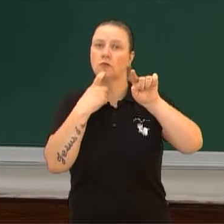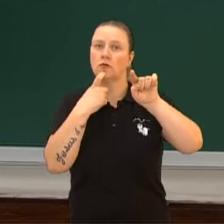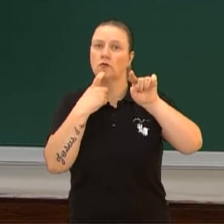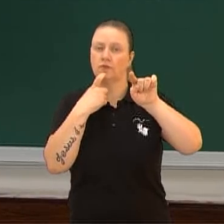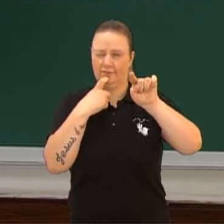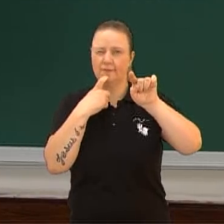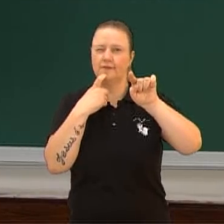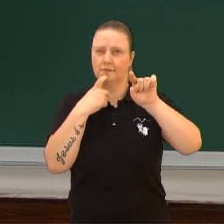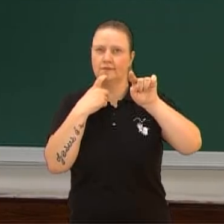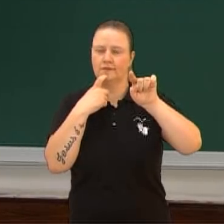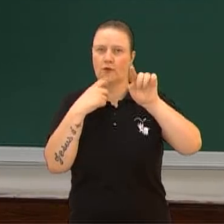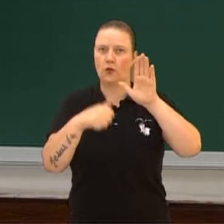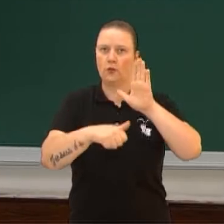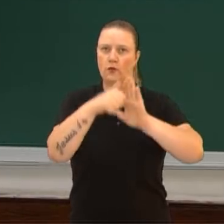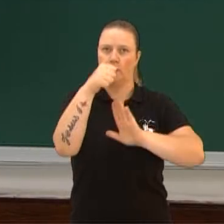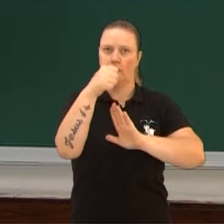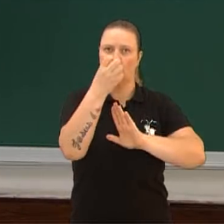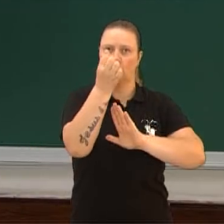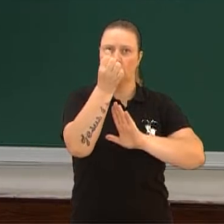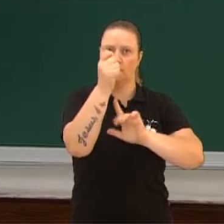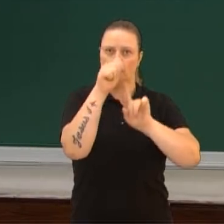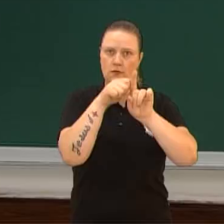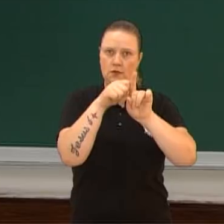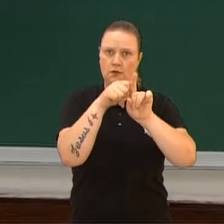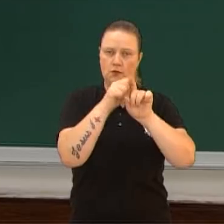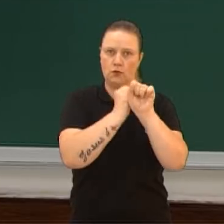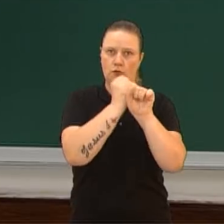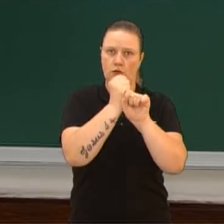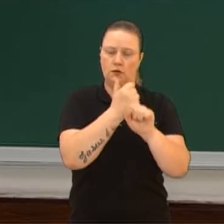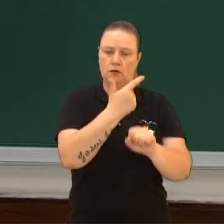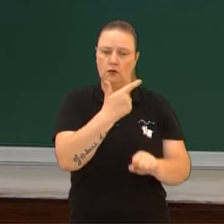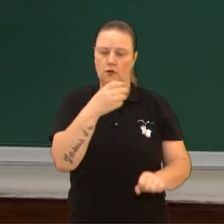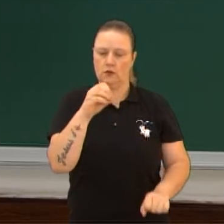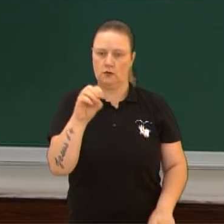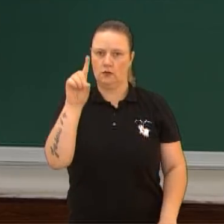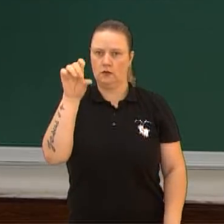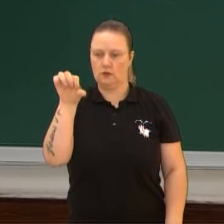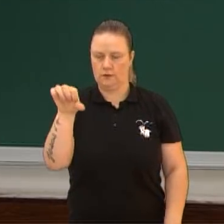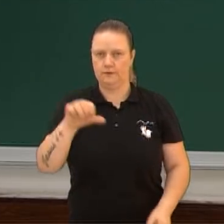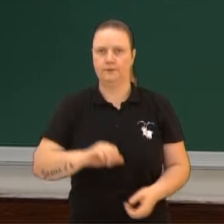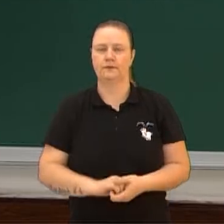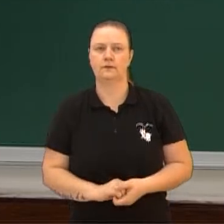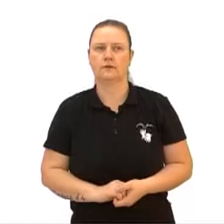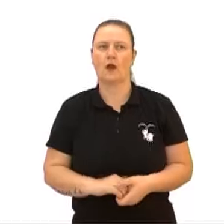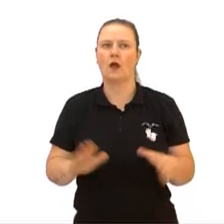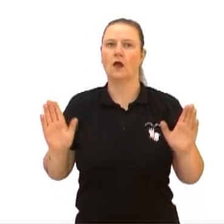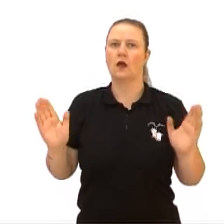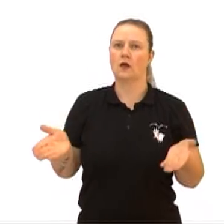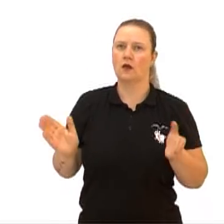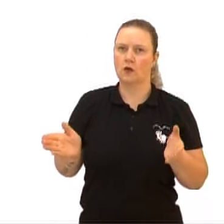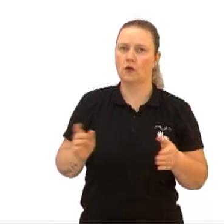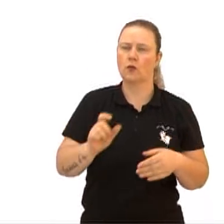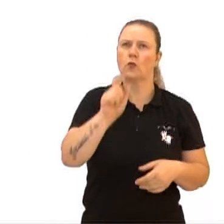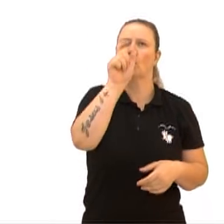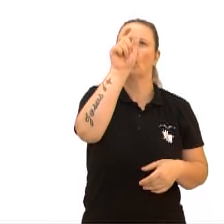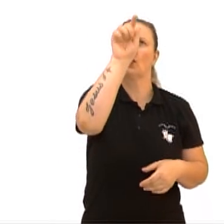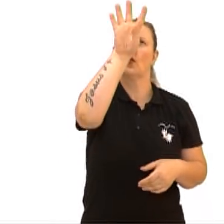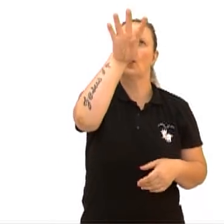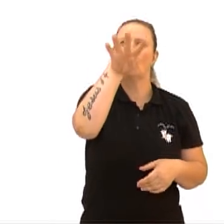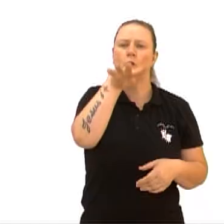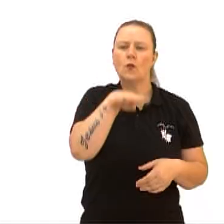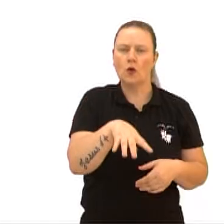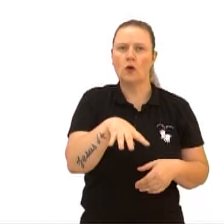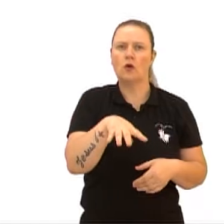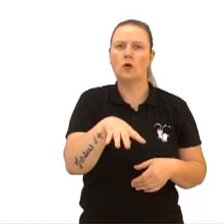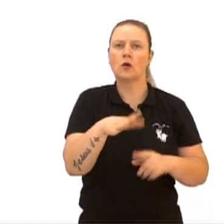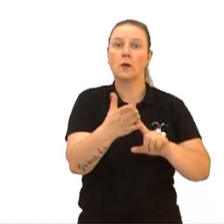Nascimento no primeiro semestre de 2019, tá bom? Então, agora olha só, o gráfico de barras indica o número de